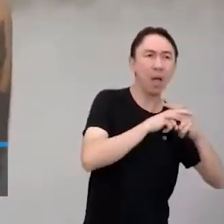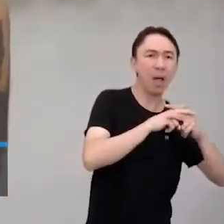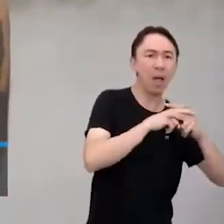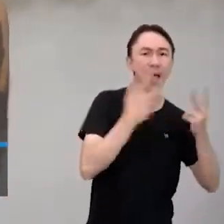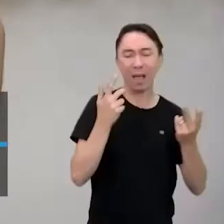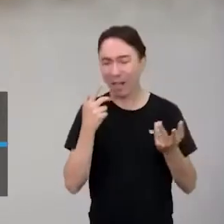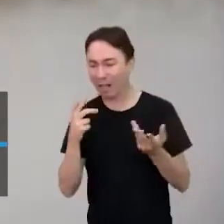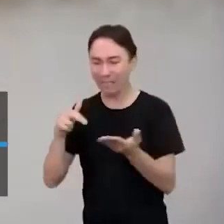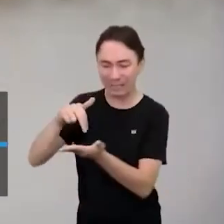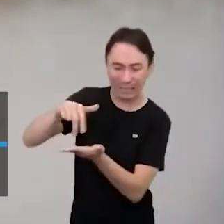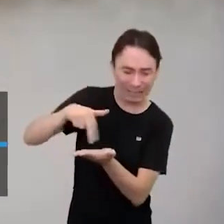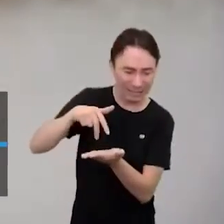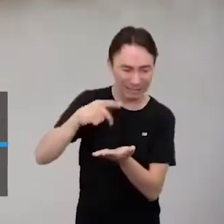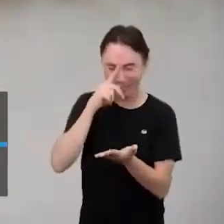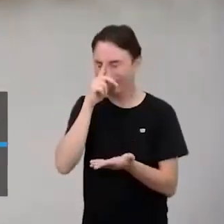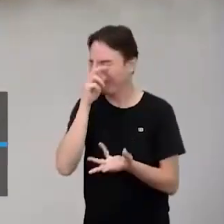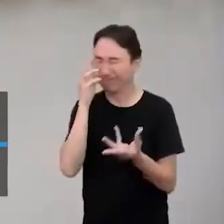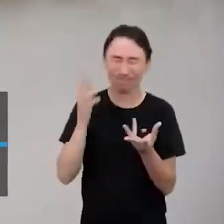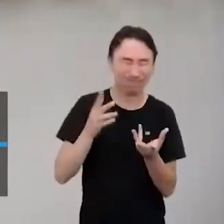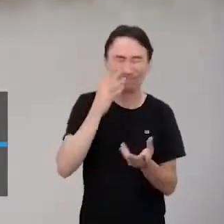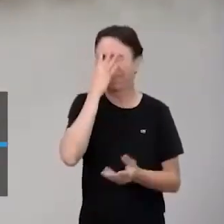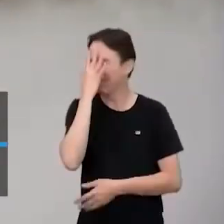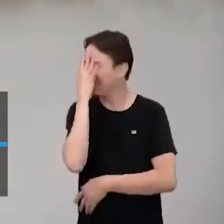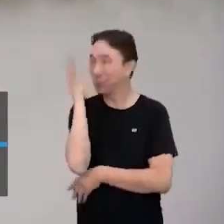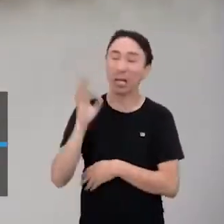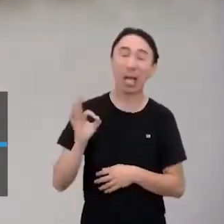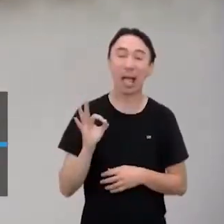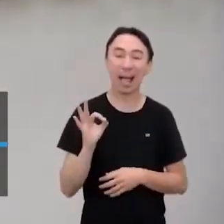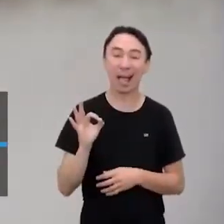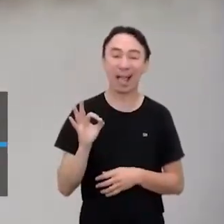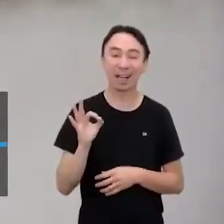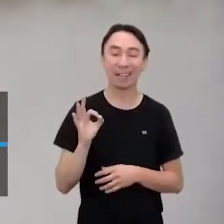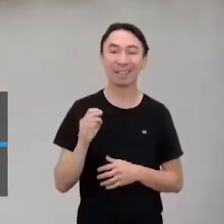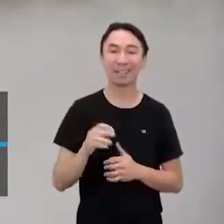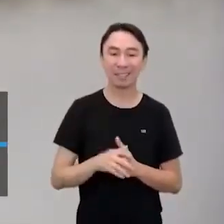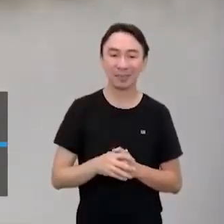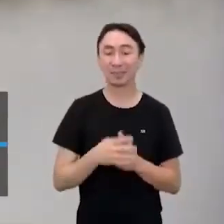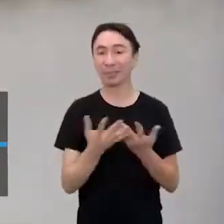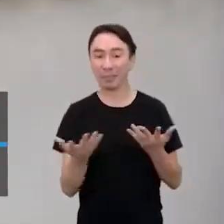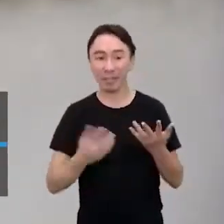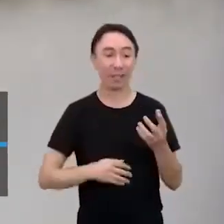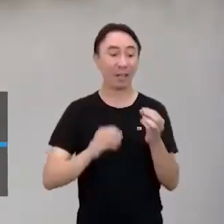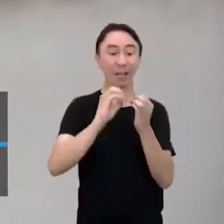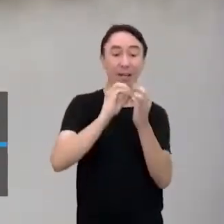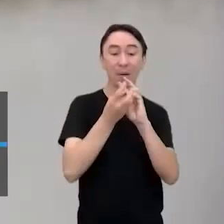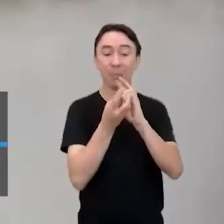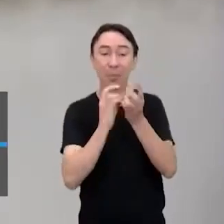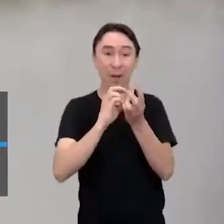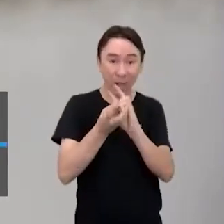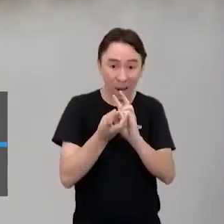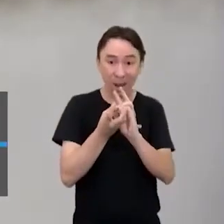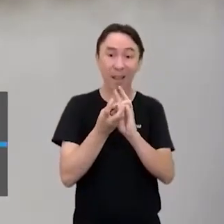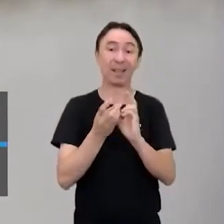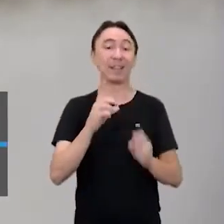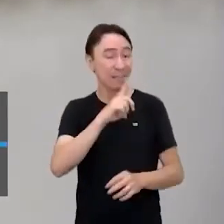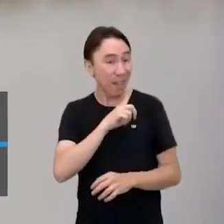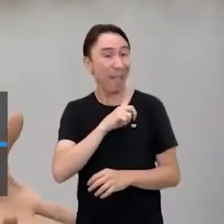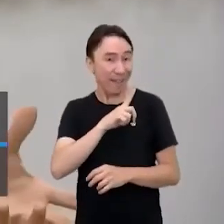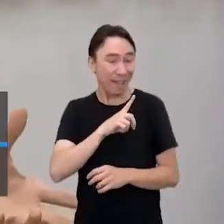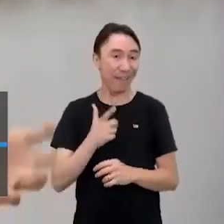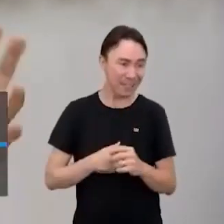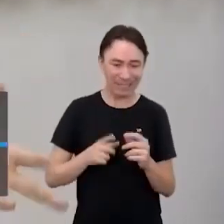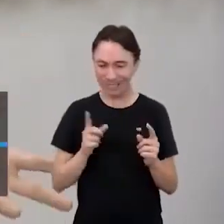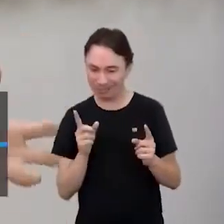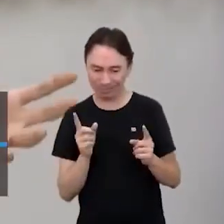não sei definir. Então, a capoeira tá dentro dessas duas questões e